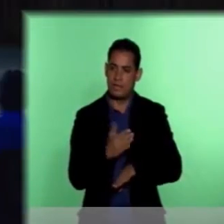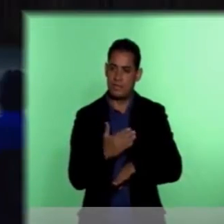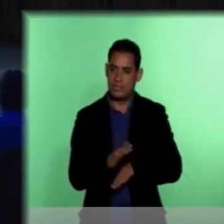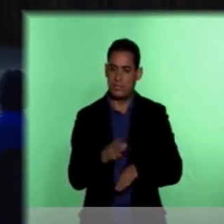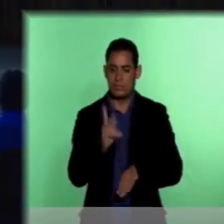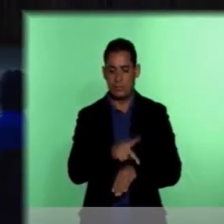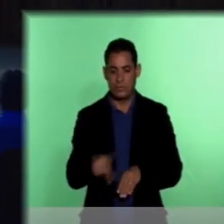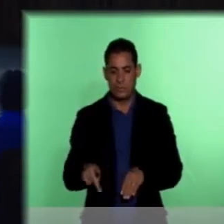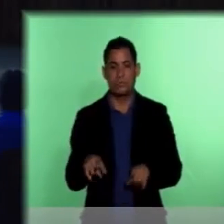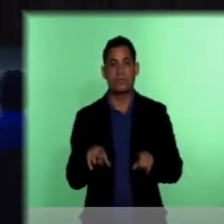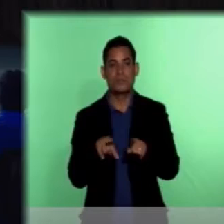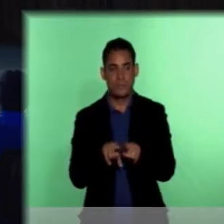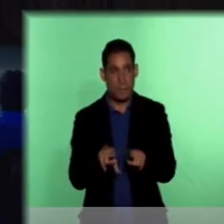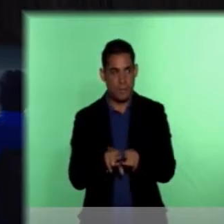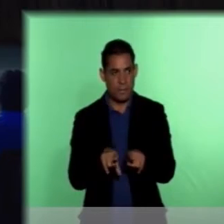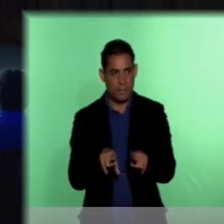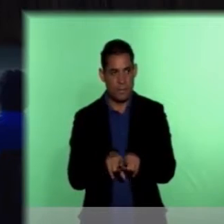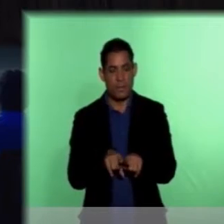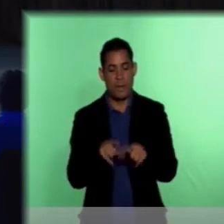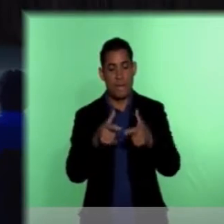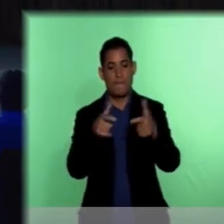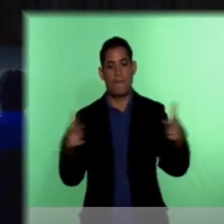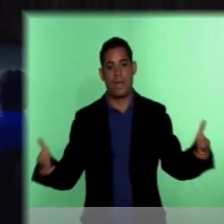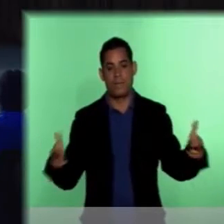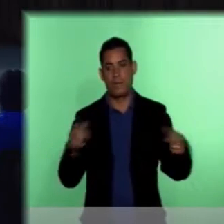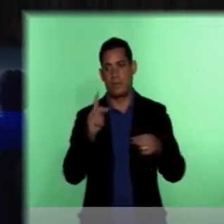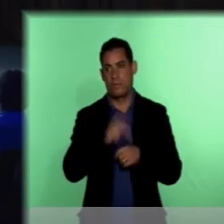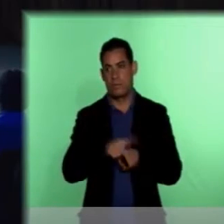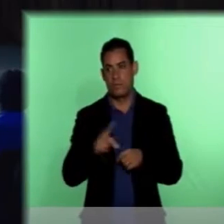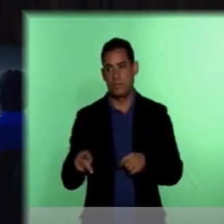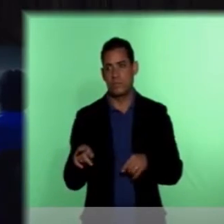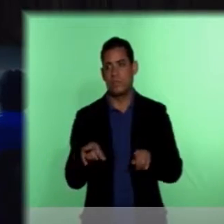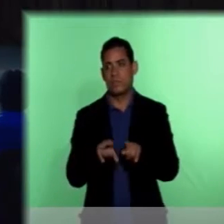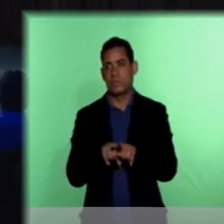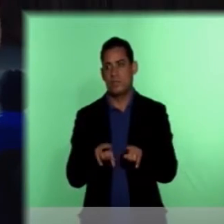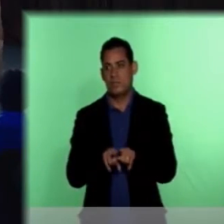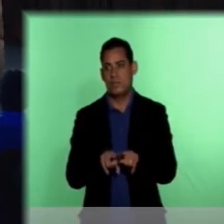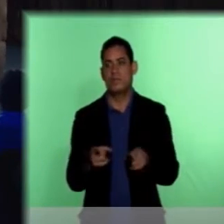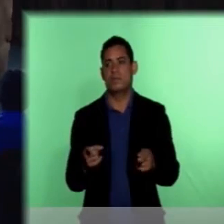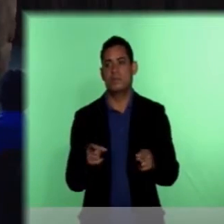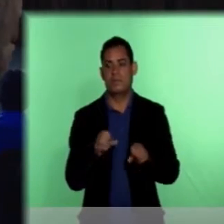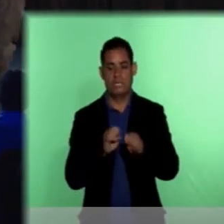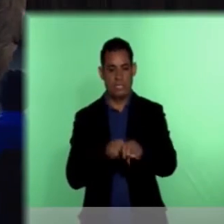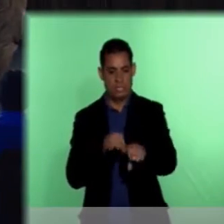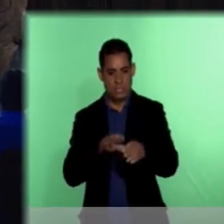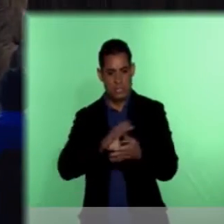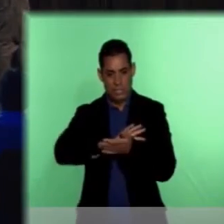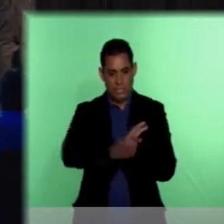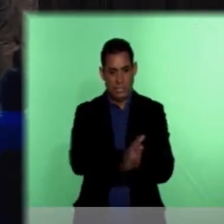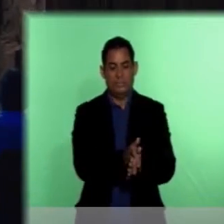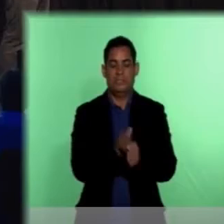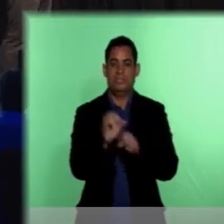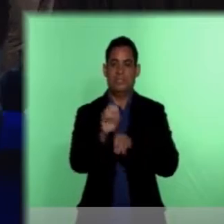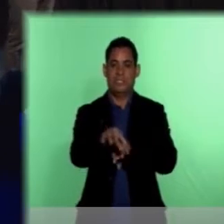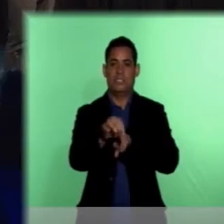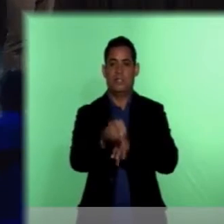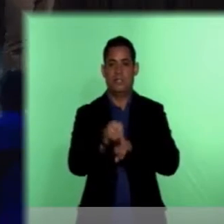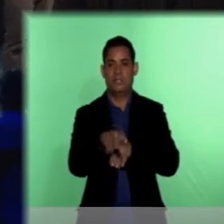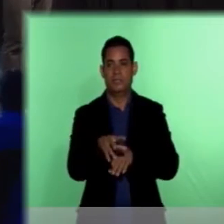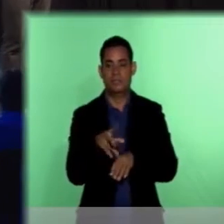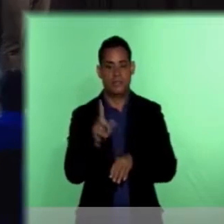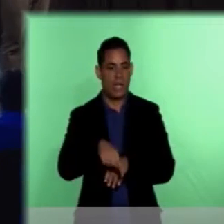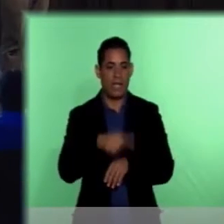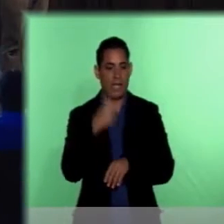agressivas. Os professores também, a maior parte deles, começam a questionar a prática repressiva no sistema de ensino. Então, é comum,